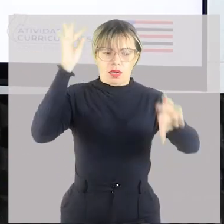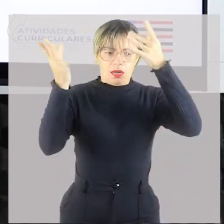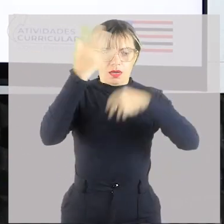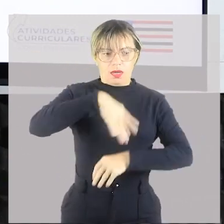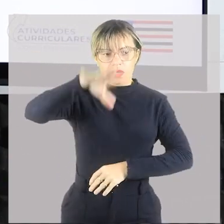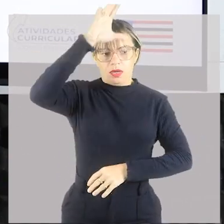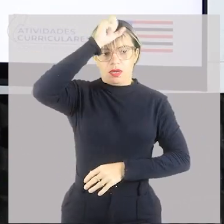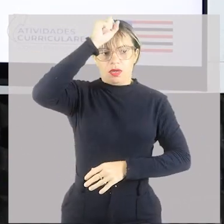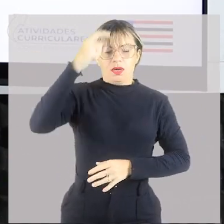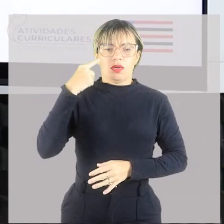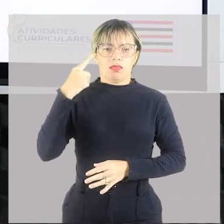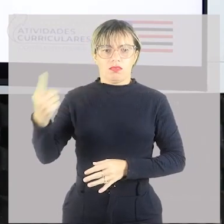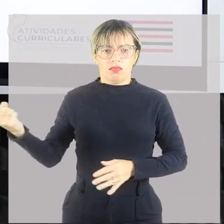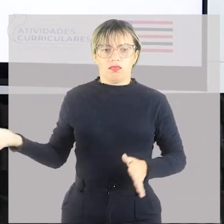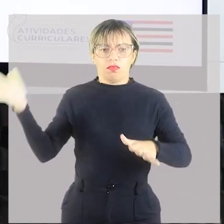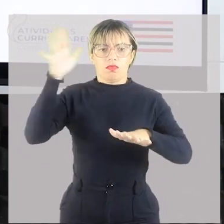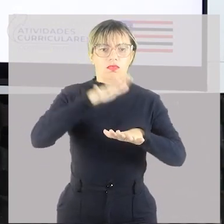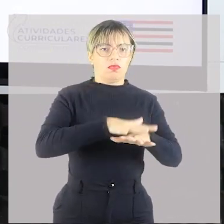Isomeria